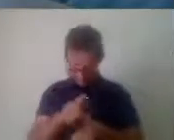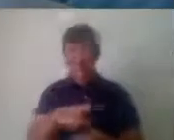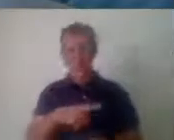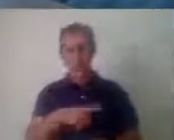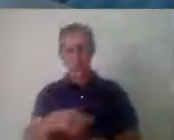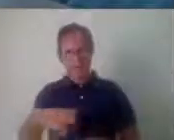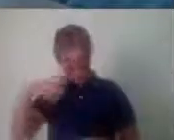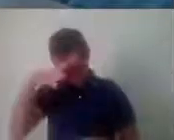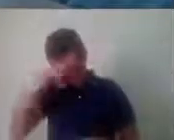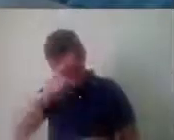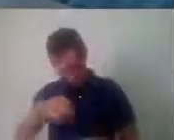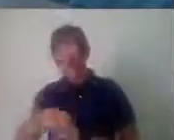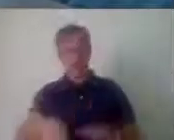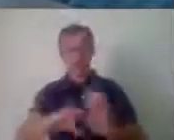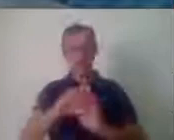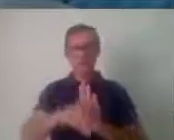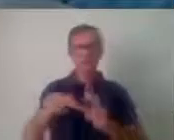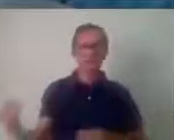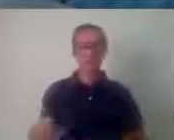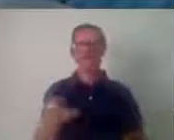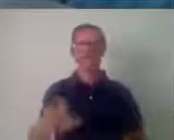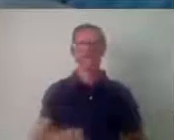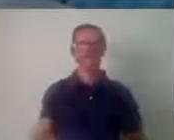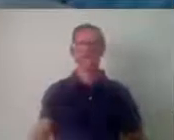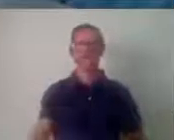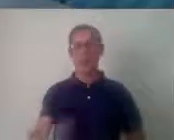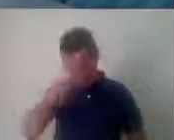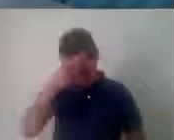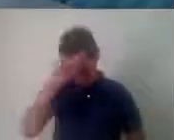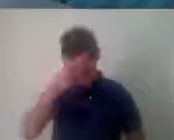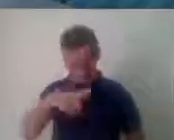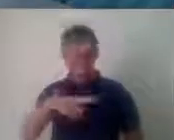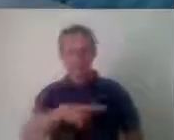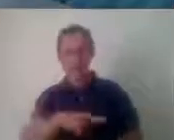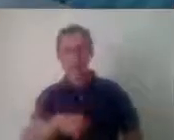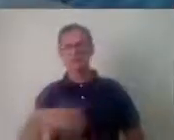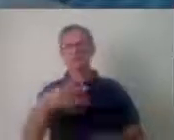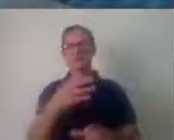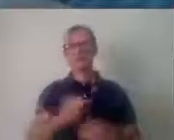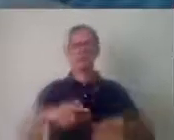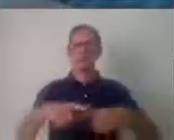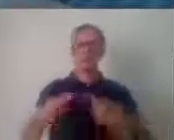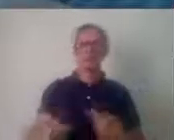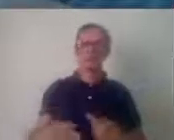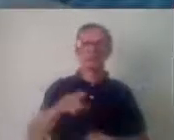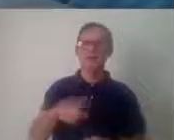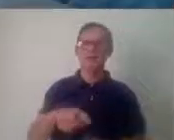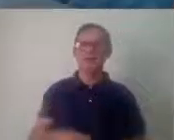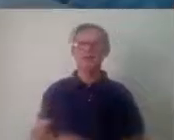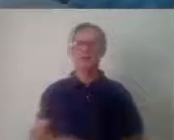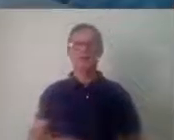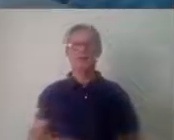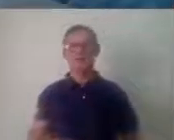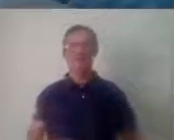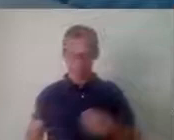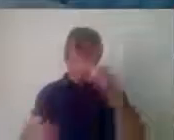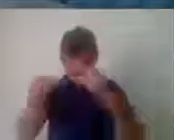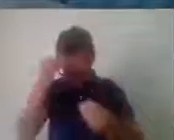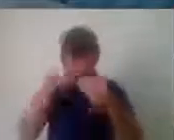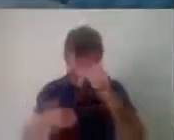tenha entendido os conceitos-chave, a lógica por trás dos cálculos, né? E para você aí fixar,